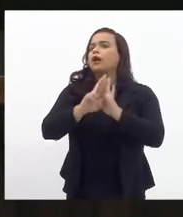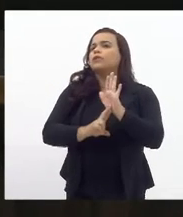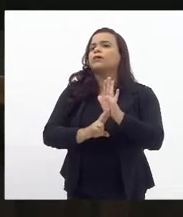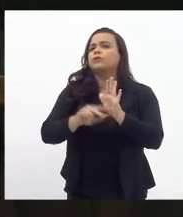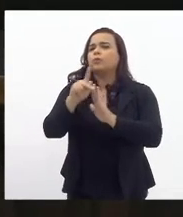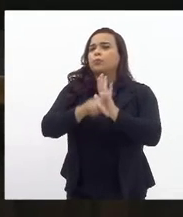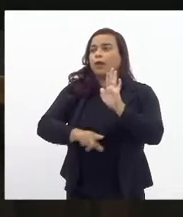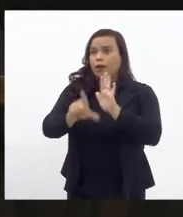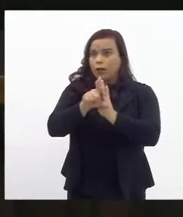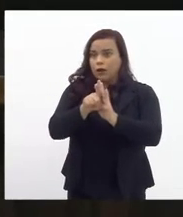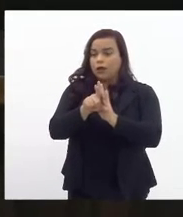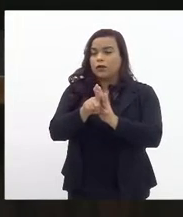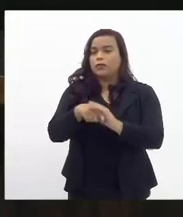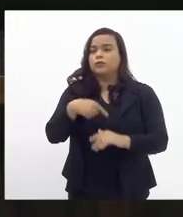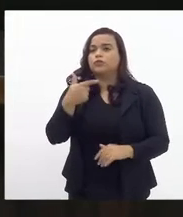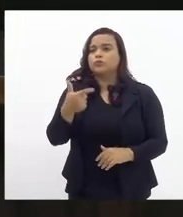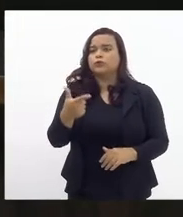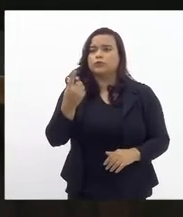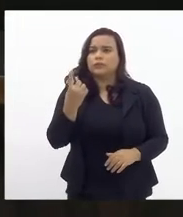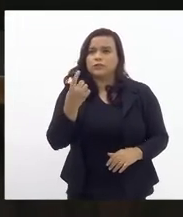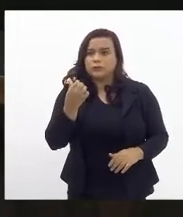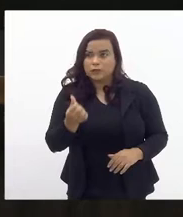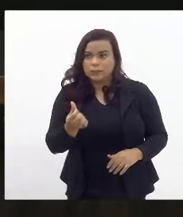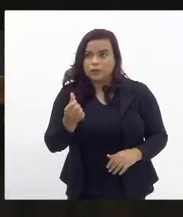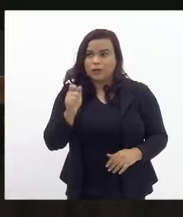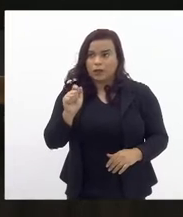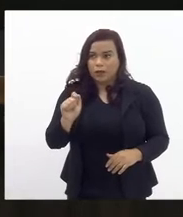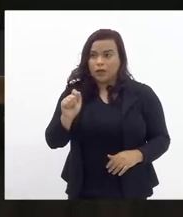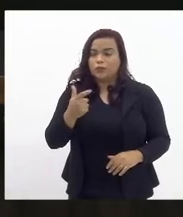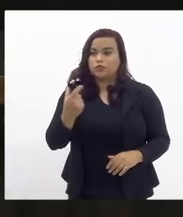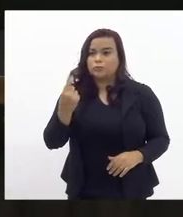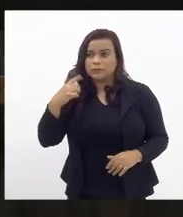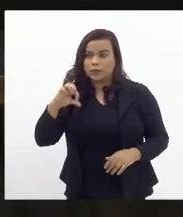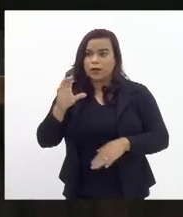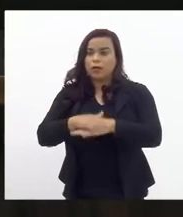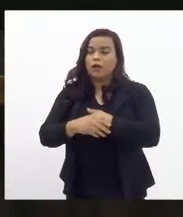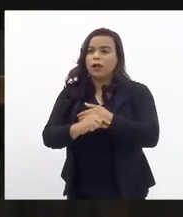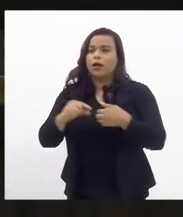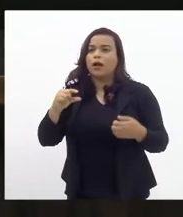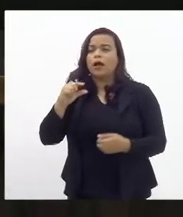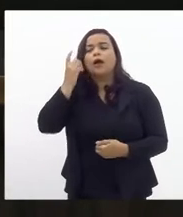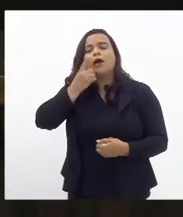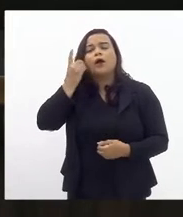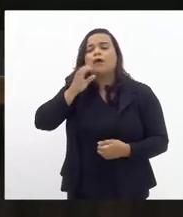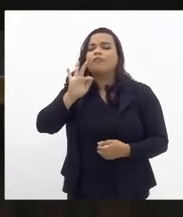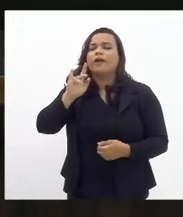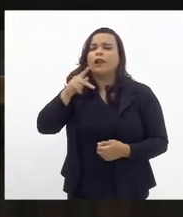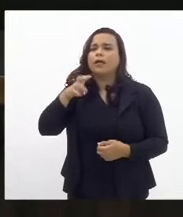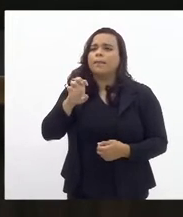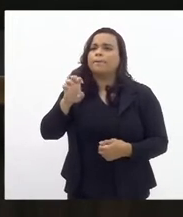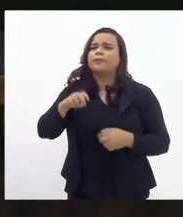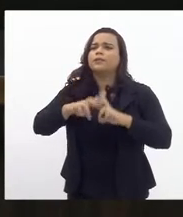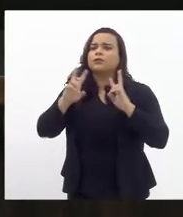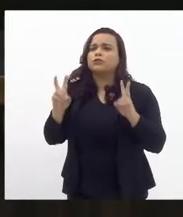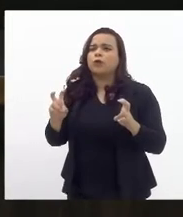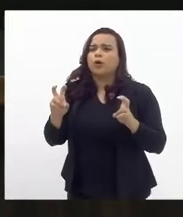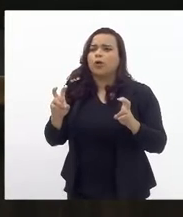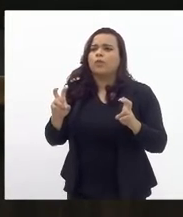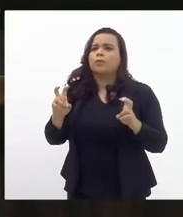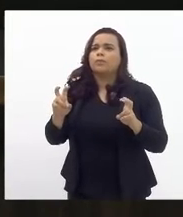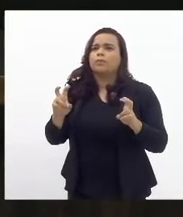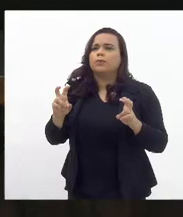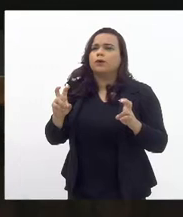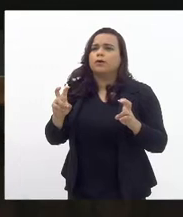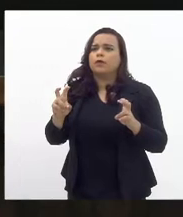número 216-A de 2019, de autoria do deputado Felipe Soares, que dispõe sobre o dispositivo de segurança conhecido